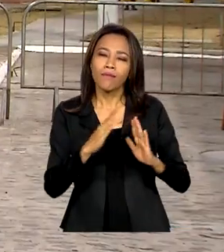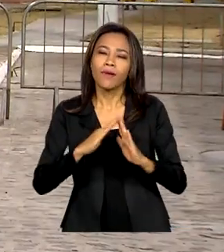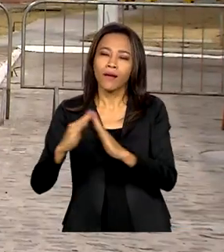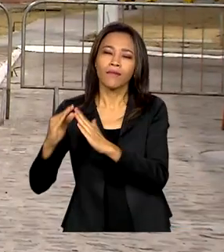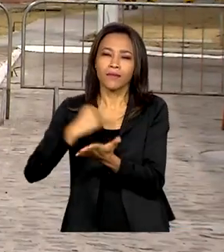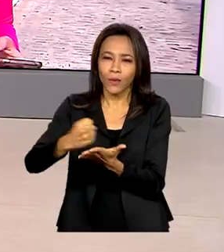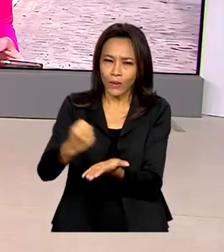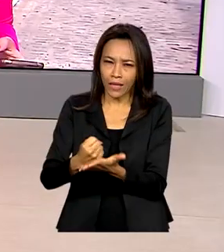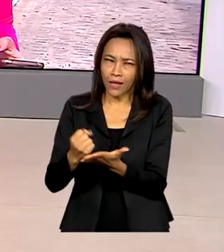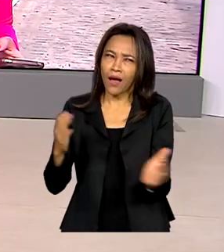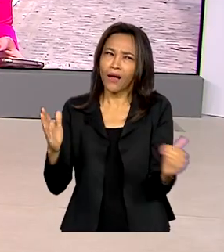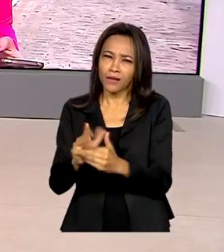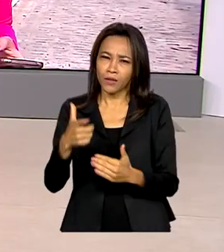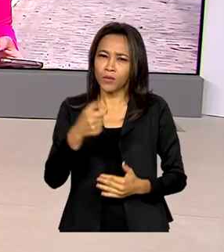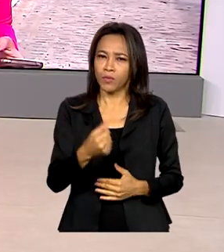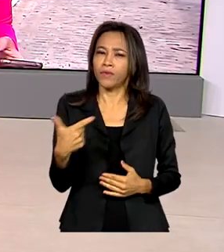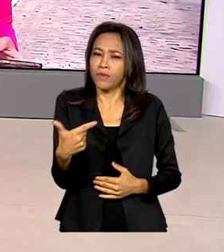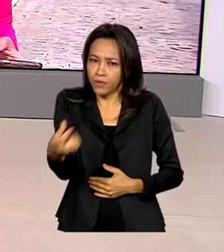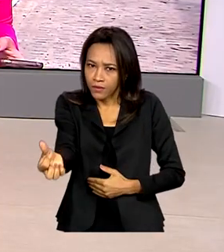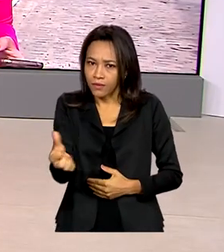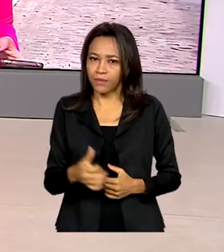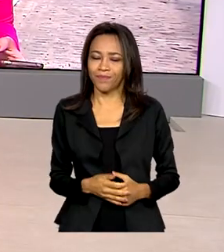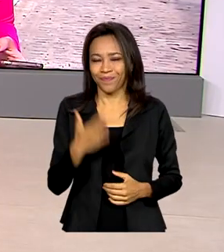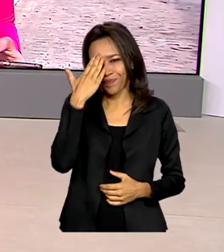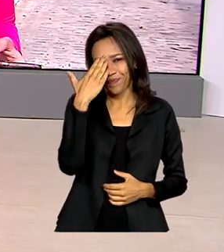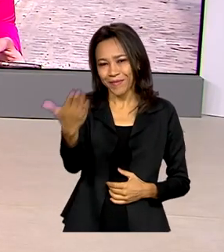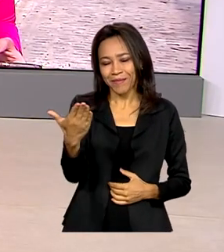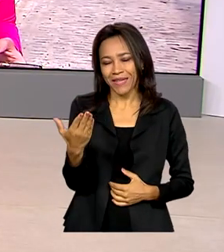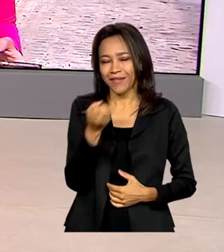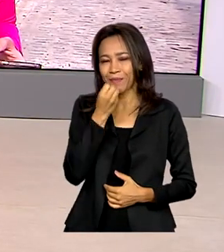É isso, Vanessa. Devolvo para você. Ok, Jéssica, obrigada. Bom trabalho para você.